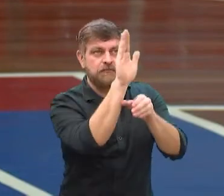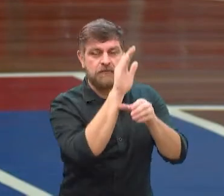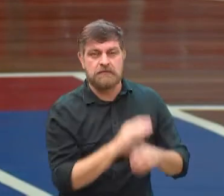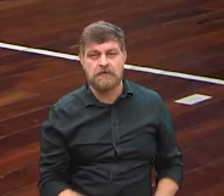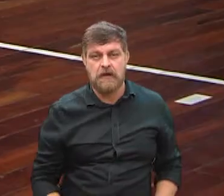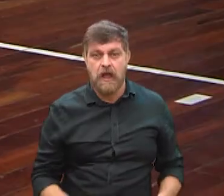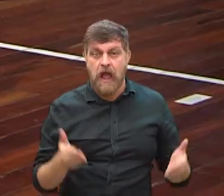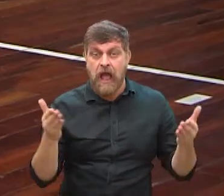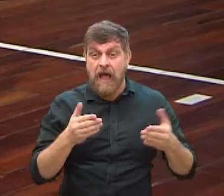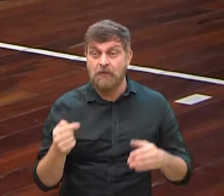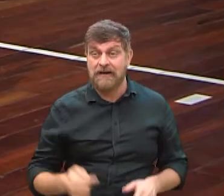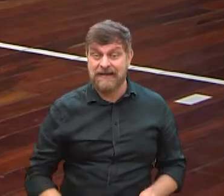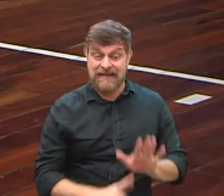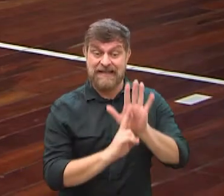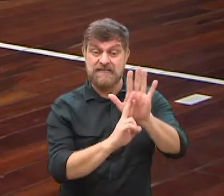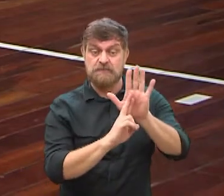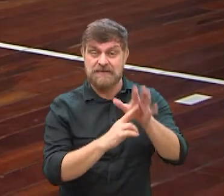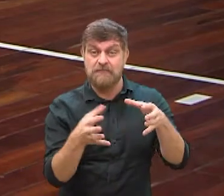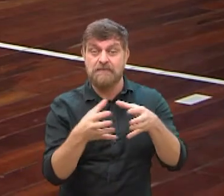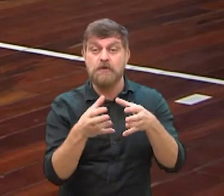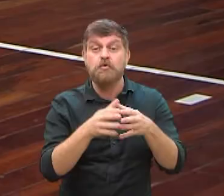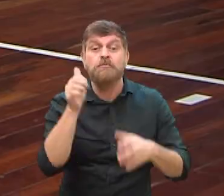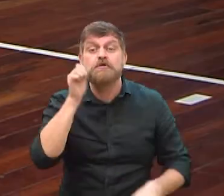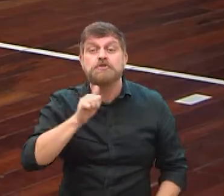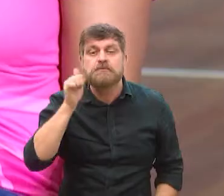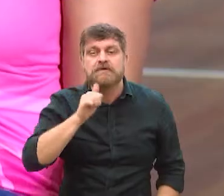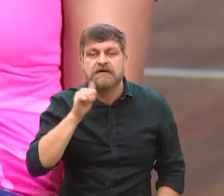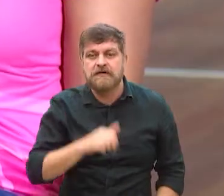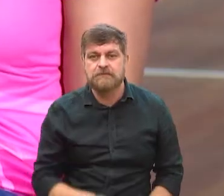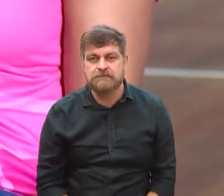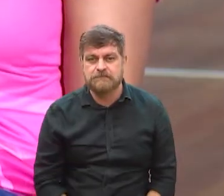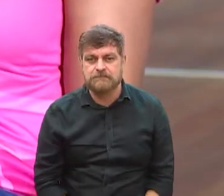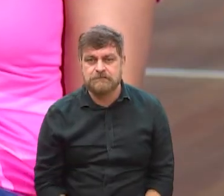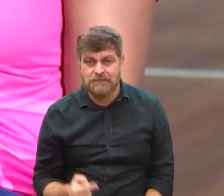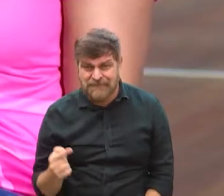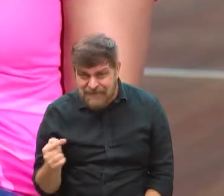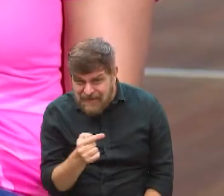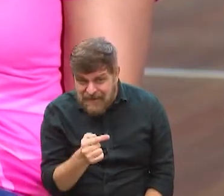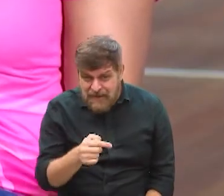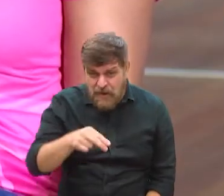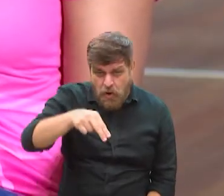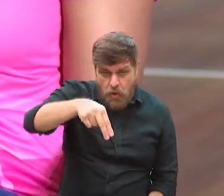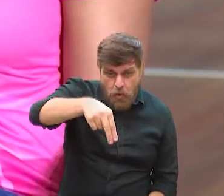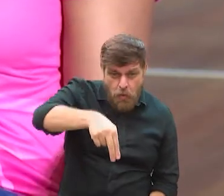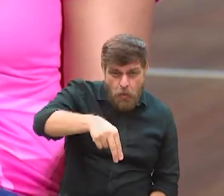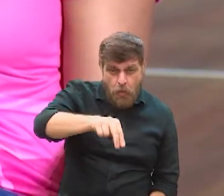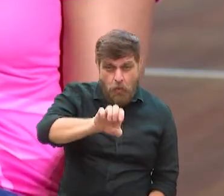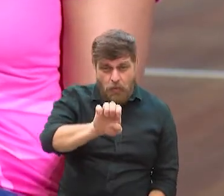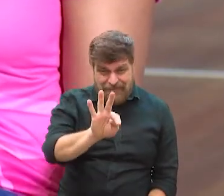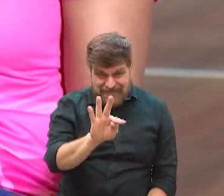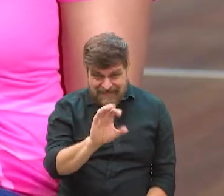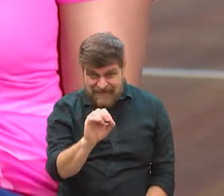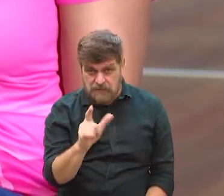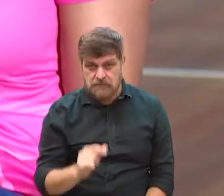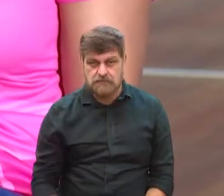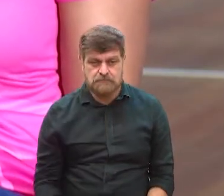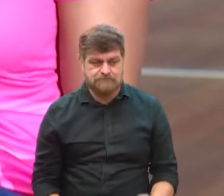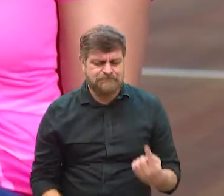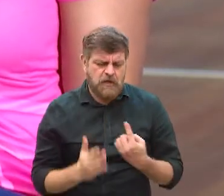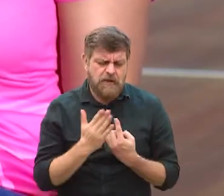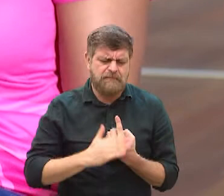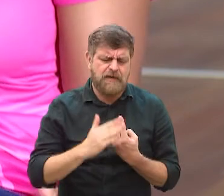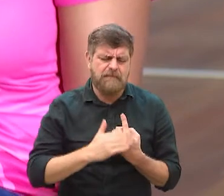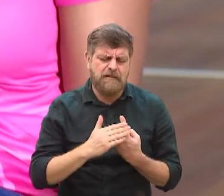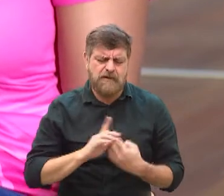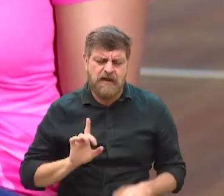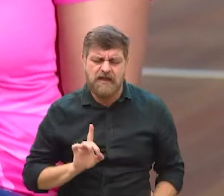equipe do Flamengo, agora na seleção feminina. Como é que você está vendo? Nossa, ele foi assim, me recebeu super